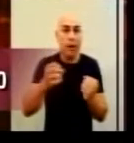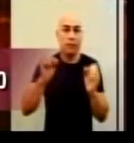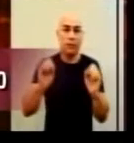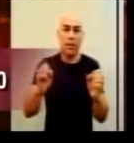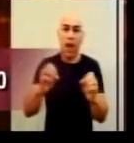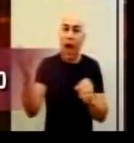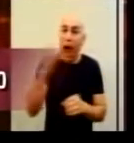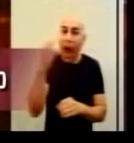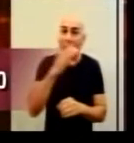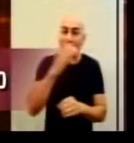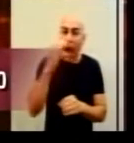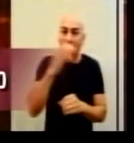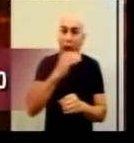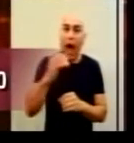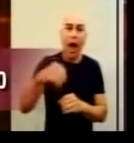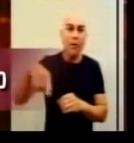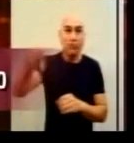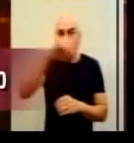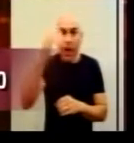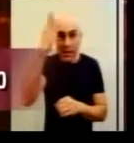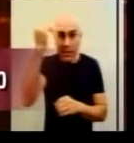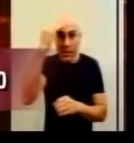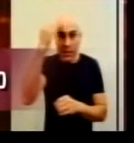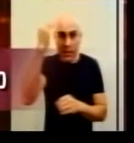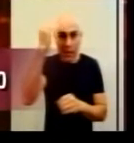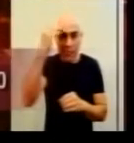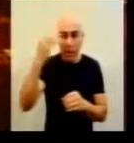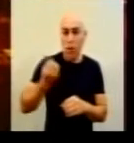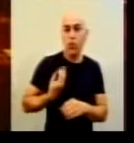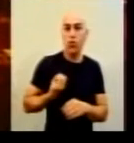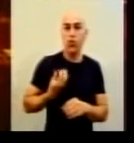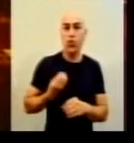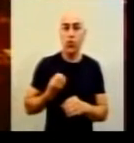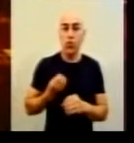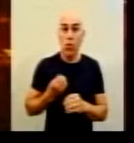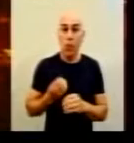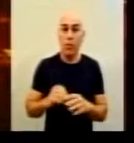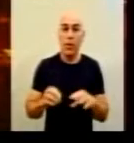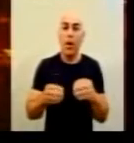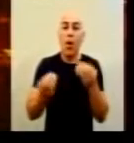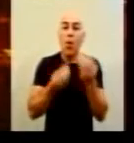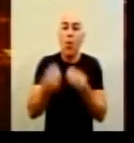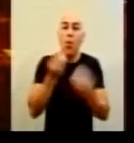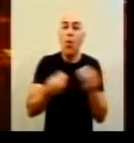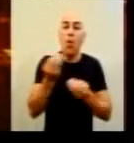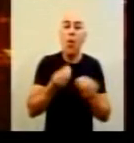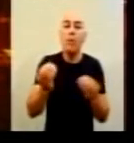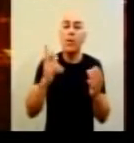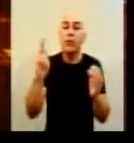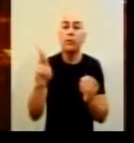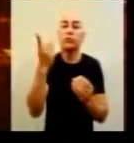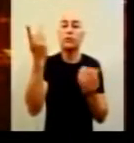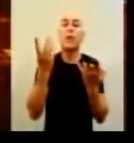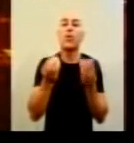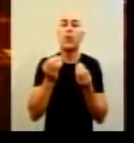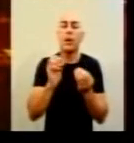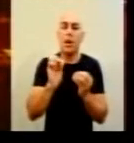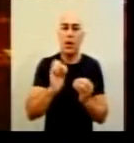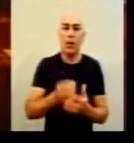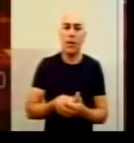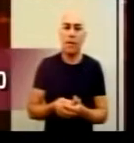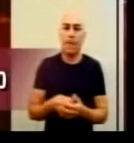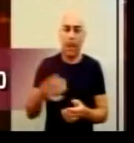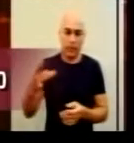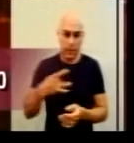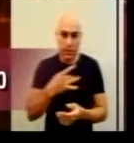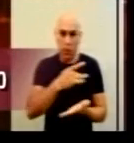Uma rapidez para sabermos os casos e também para a tomada de decisão. Então, todas as ações que nós vamos tomando na Secretaria de Saúde,